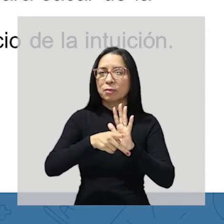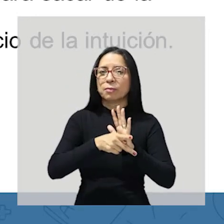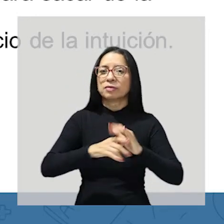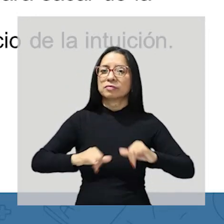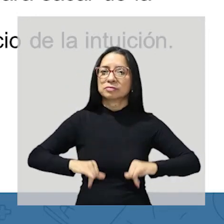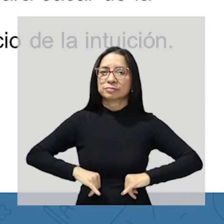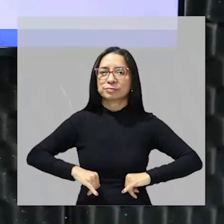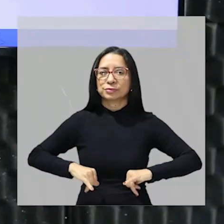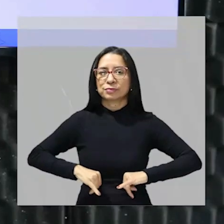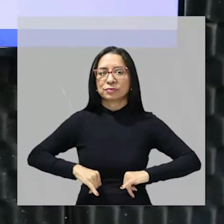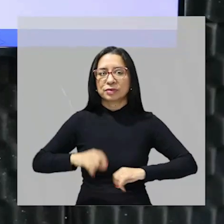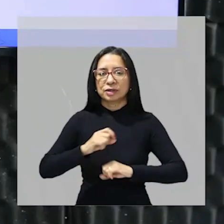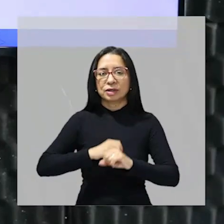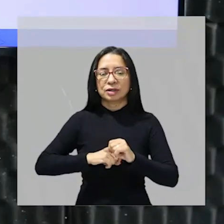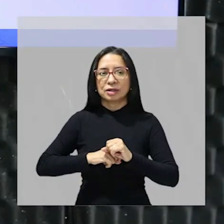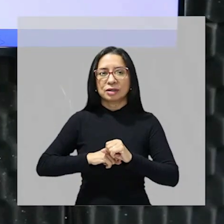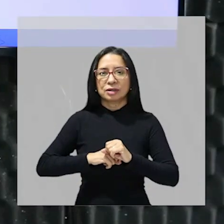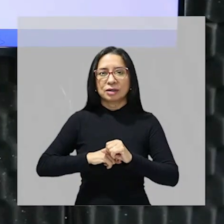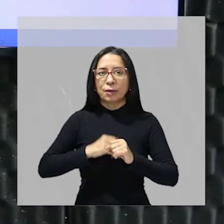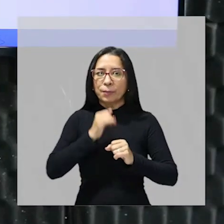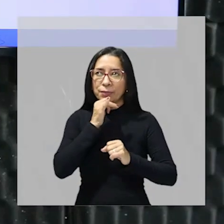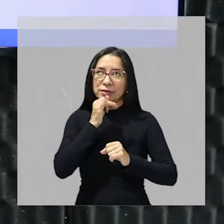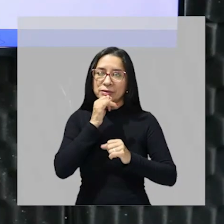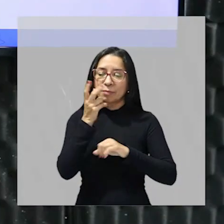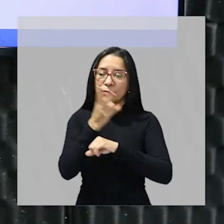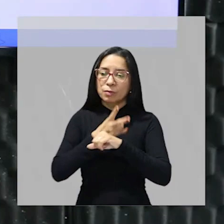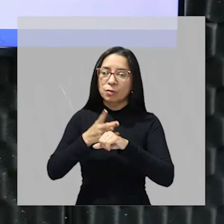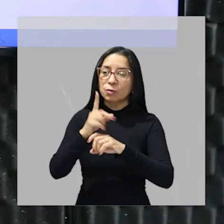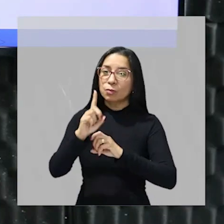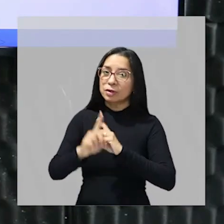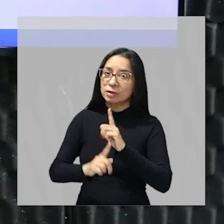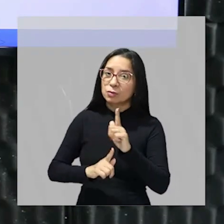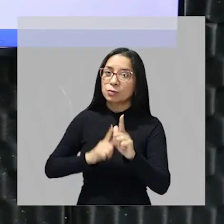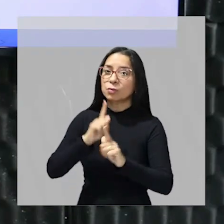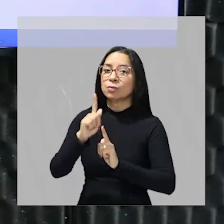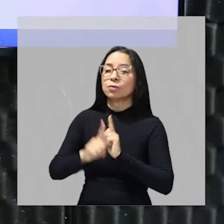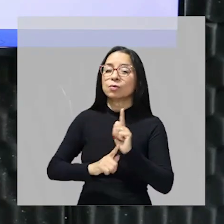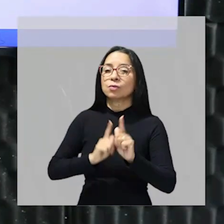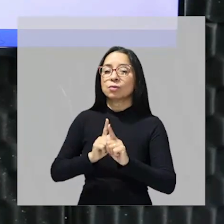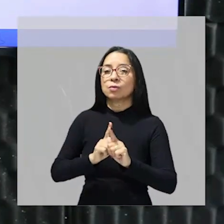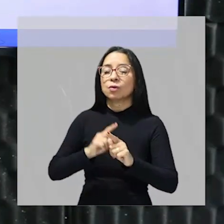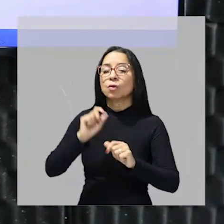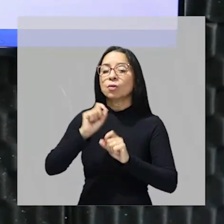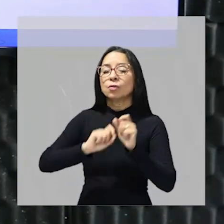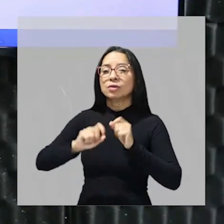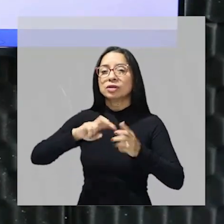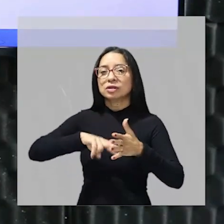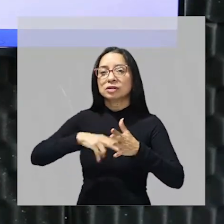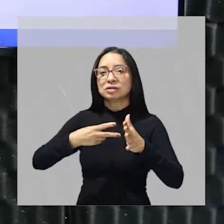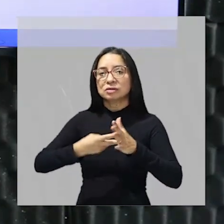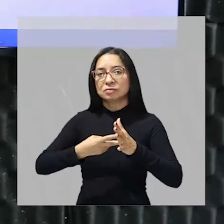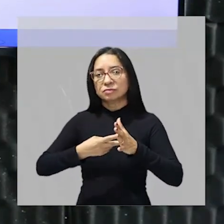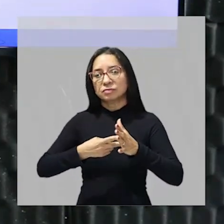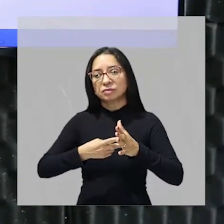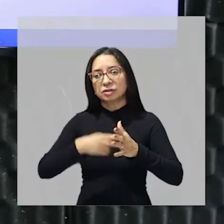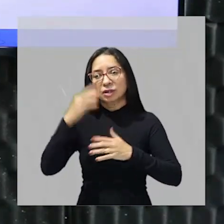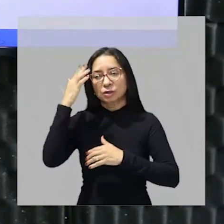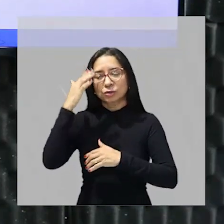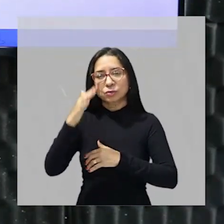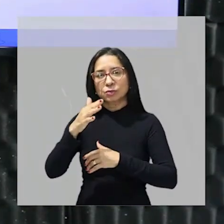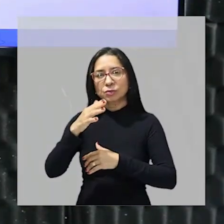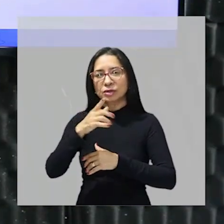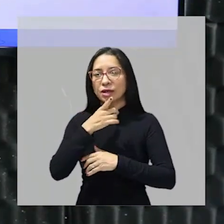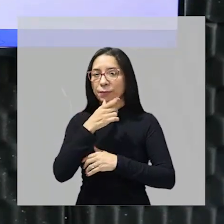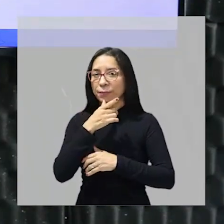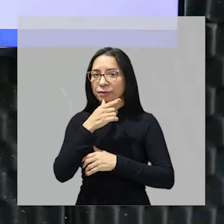para o Google, o que é sonhar com água, né? Você vai para o Google, para o livro de sonhos, quem ainda tem livro de sonhos, antigamente era uma febre,